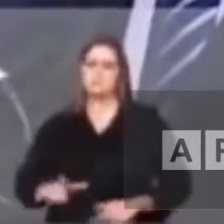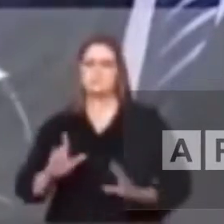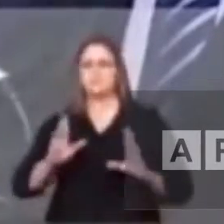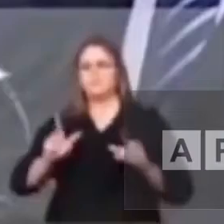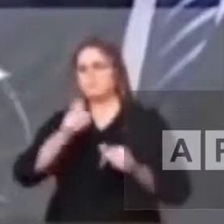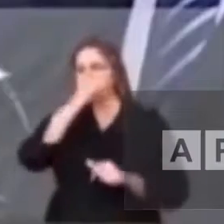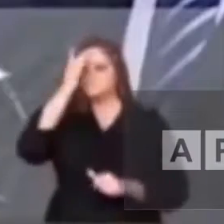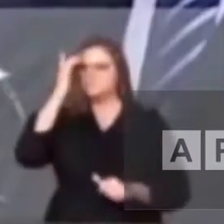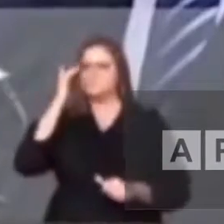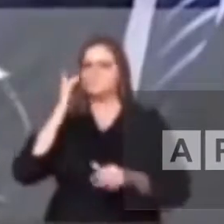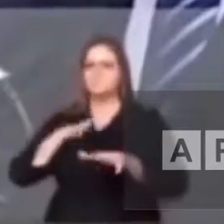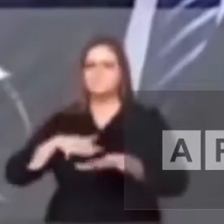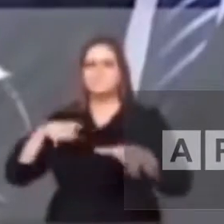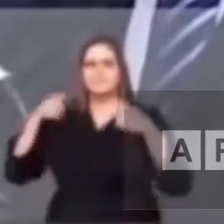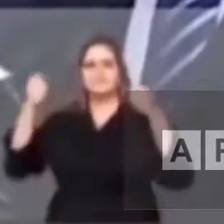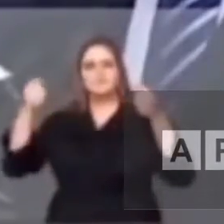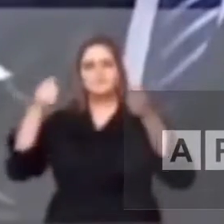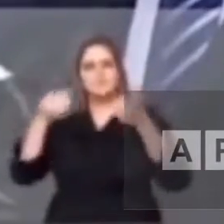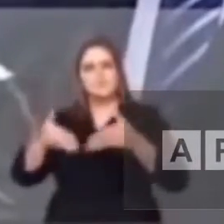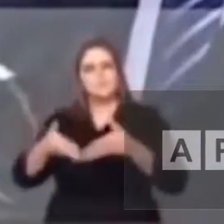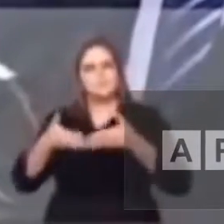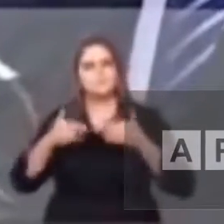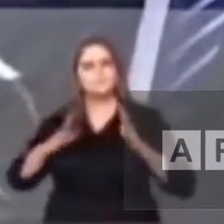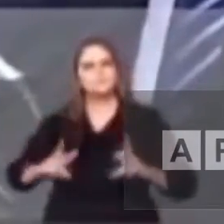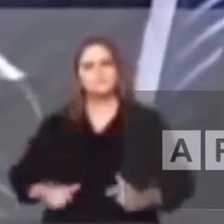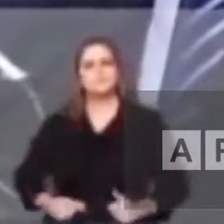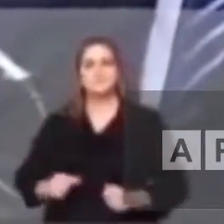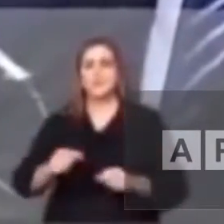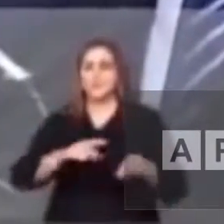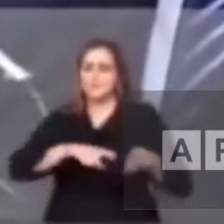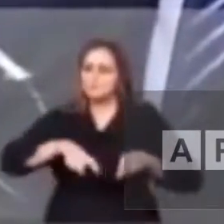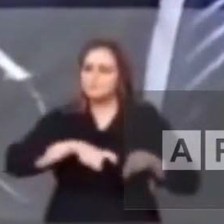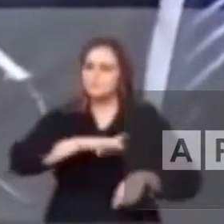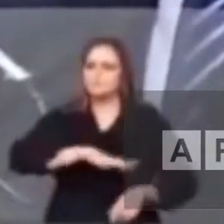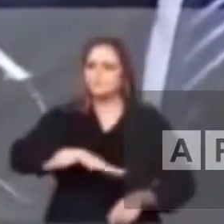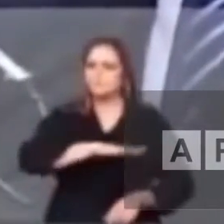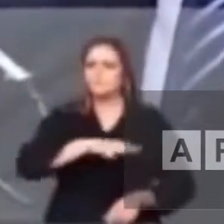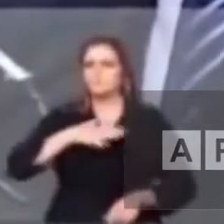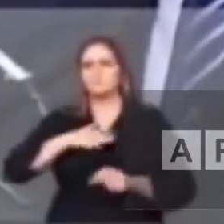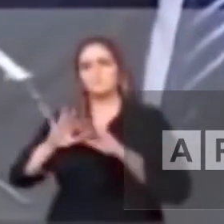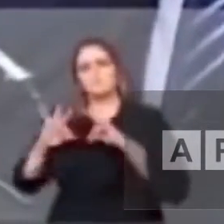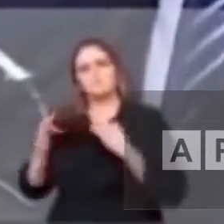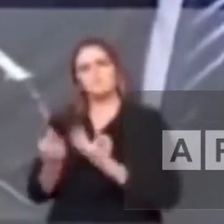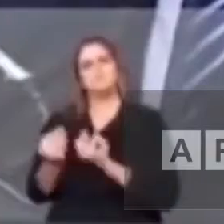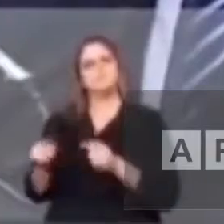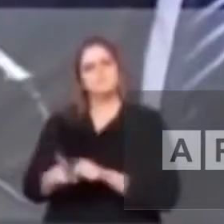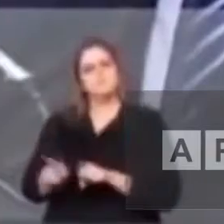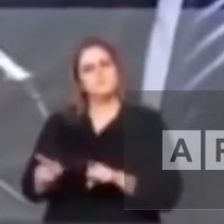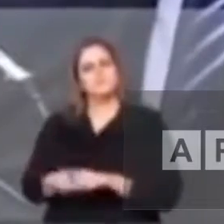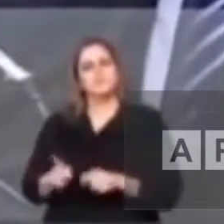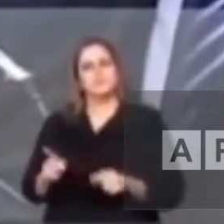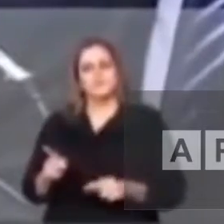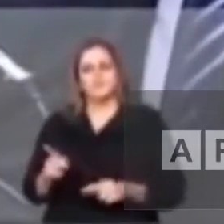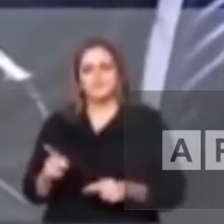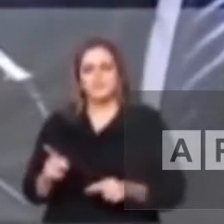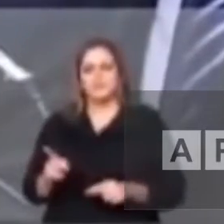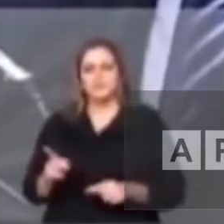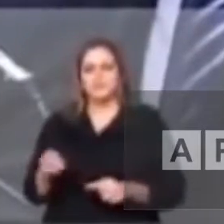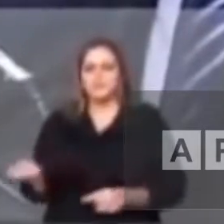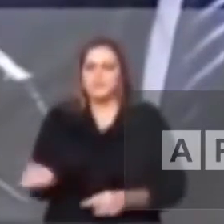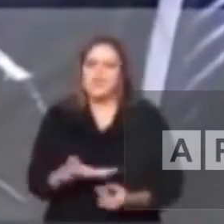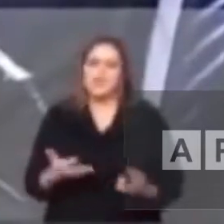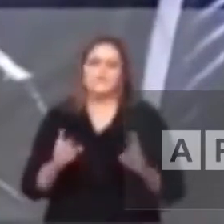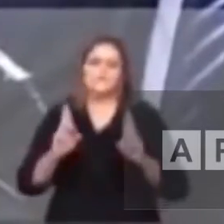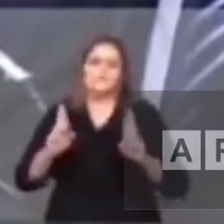às ruas pedindo esse momento, pelos agricultores, pela minha família e pela mais nova esperança